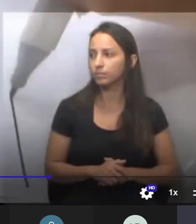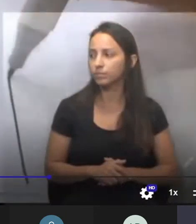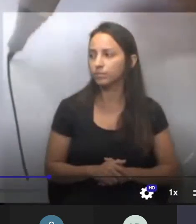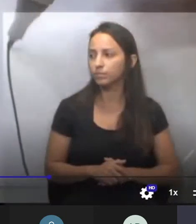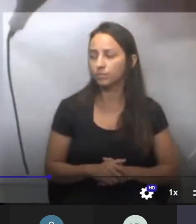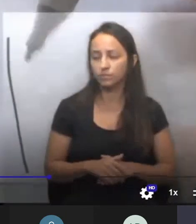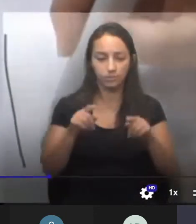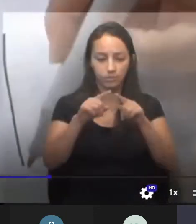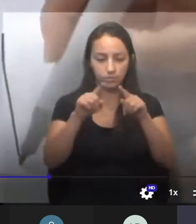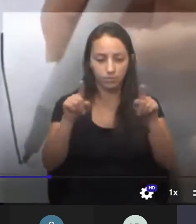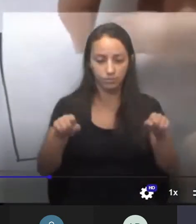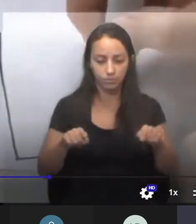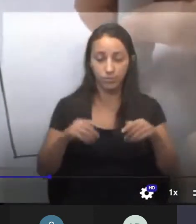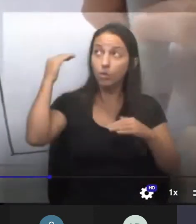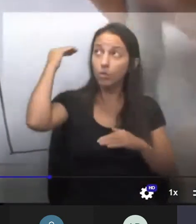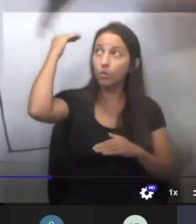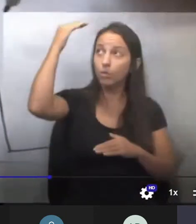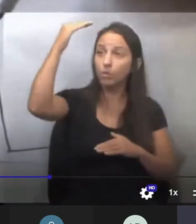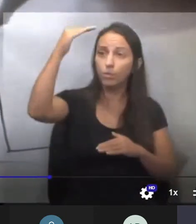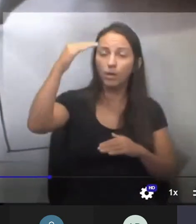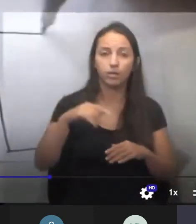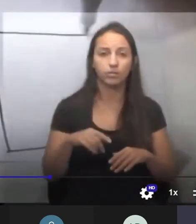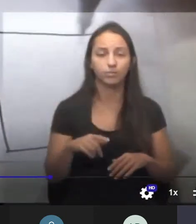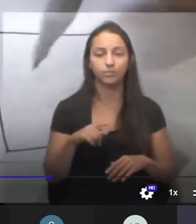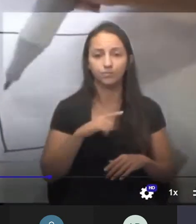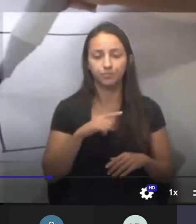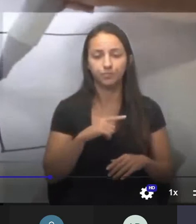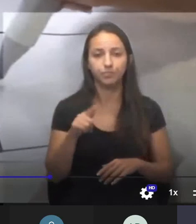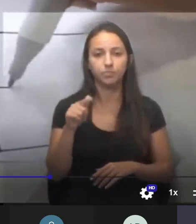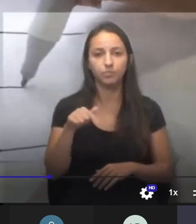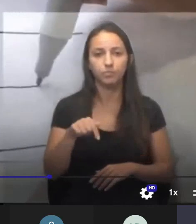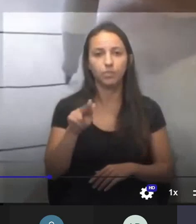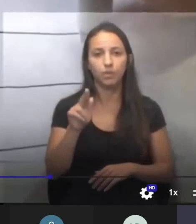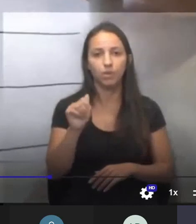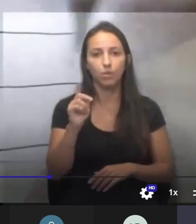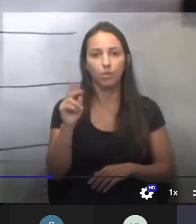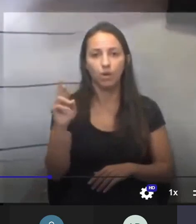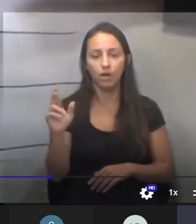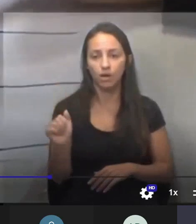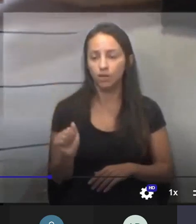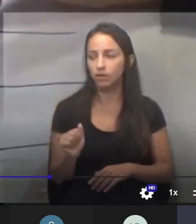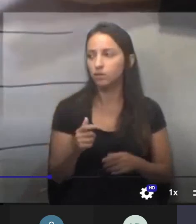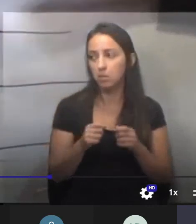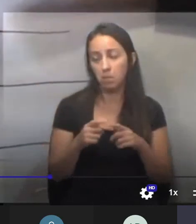Tenho o pátio coberto e a quadra, que são bem maiores.